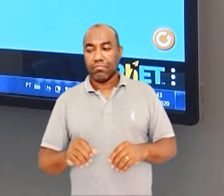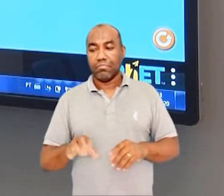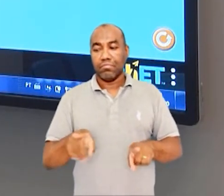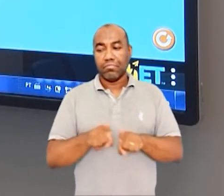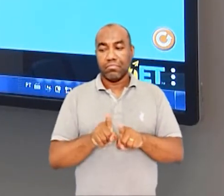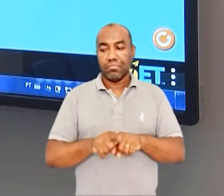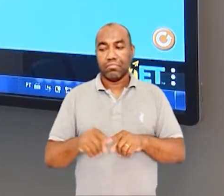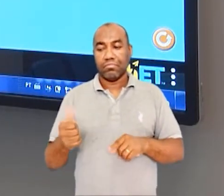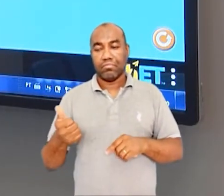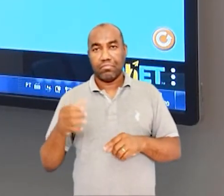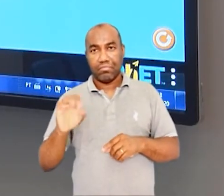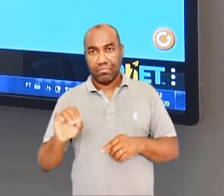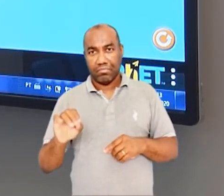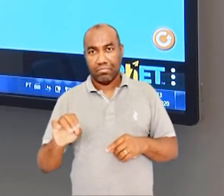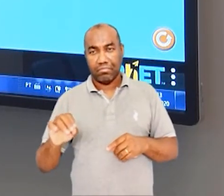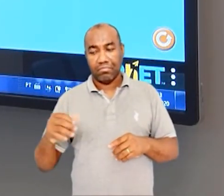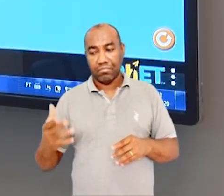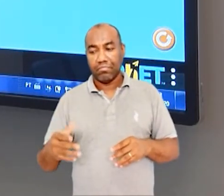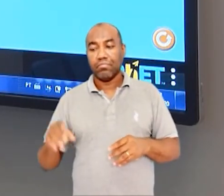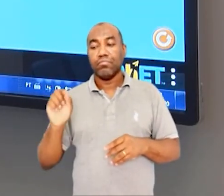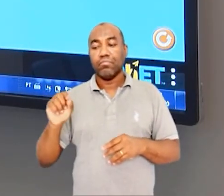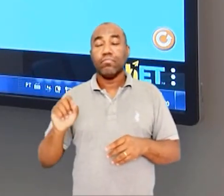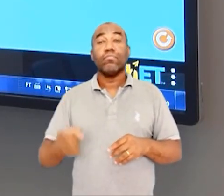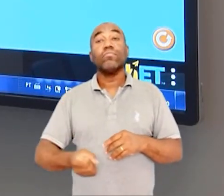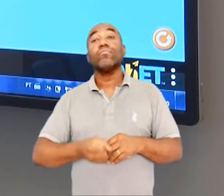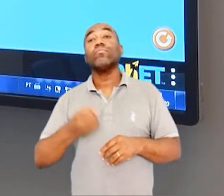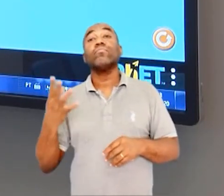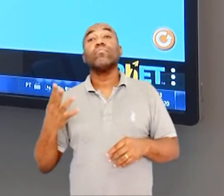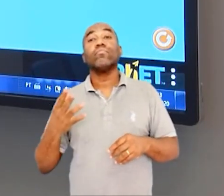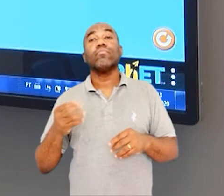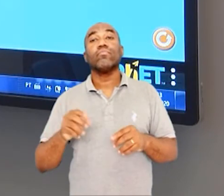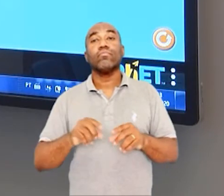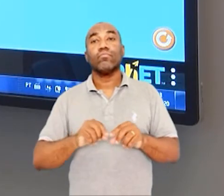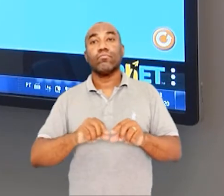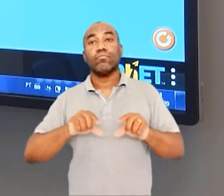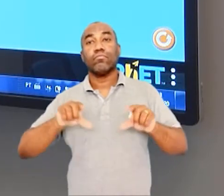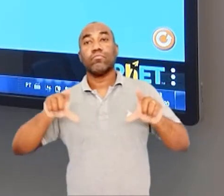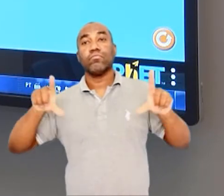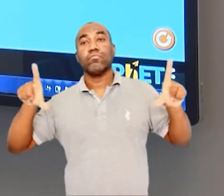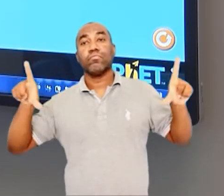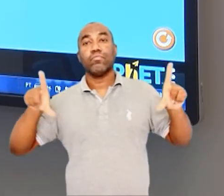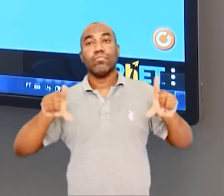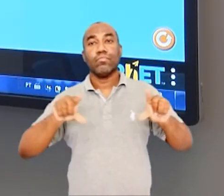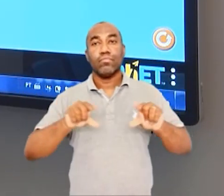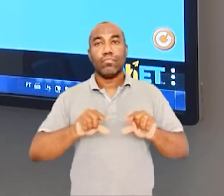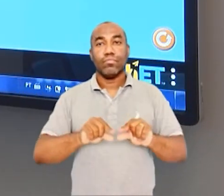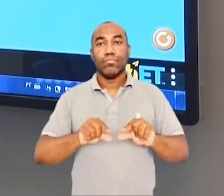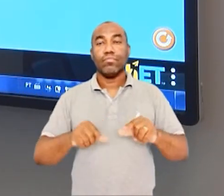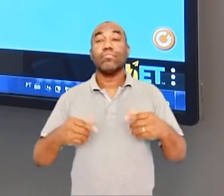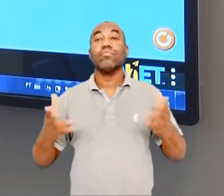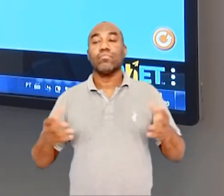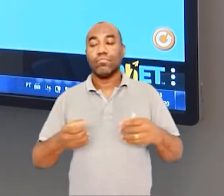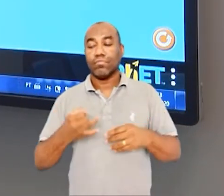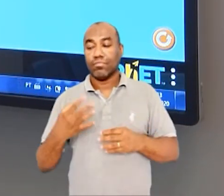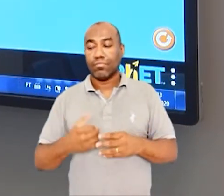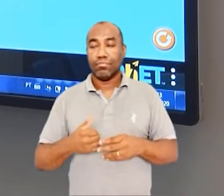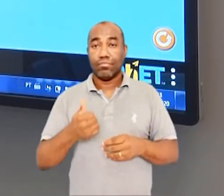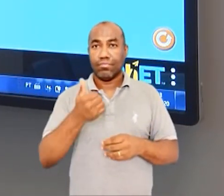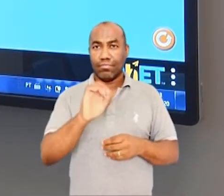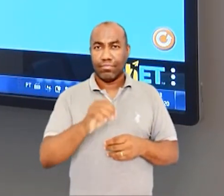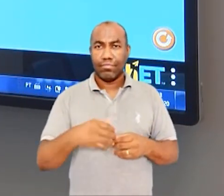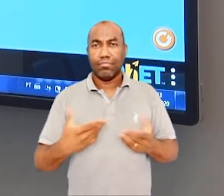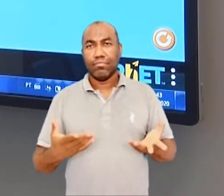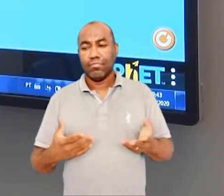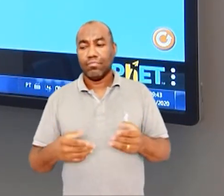aqui, 10 ohms. Quanto dá a resistência equivalente? A resistência equivalente dá esse valor de 10 com